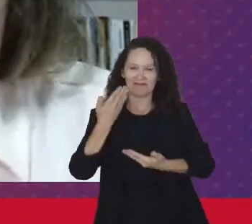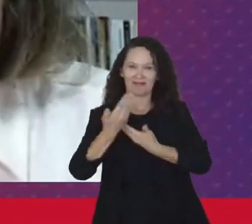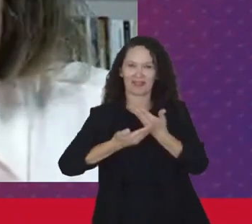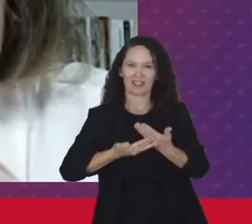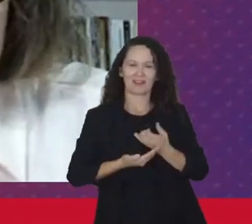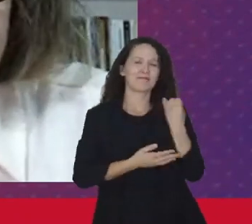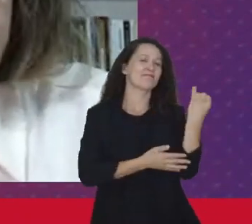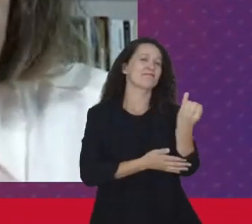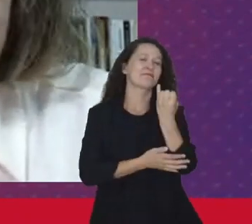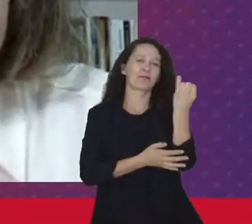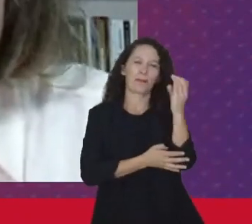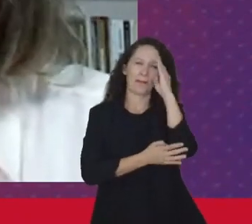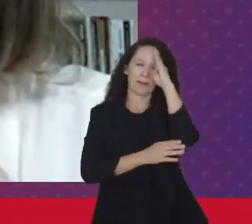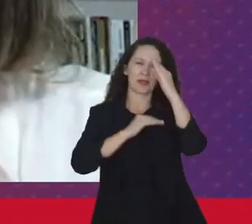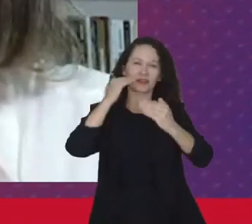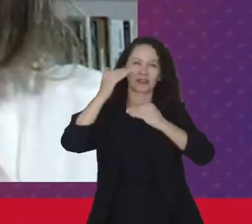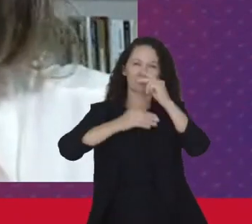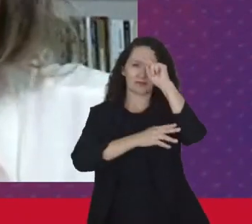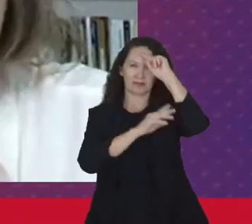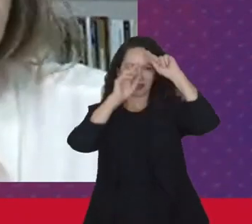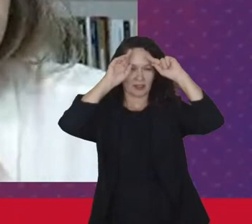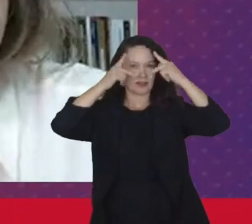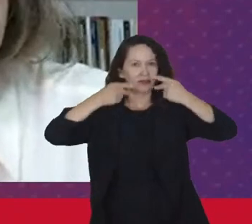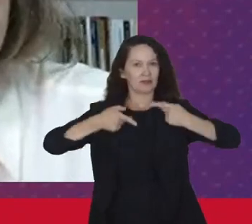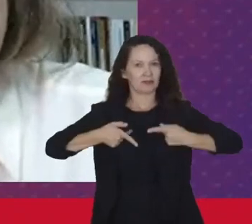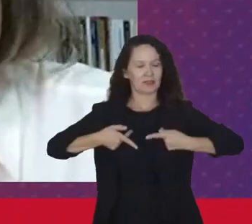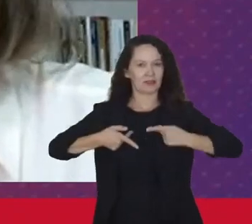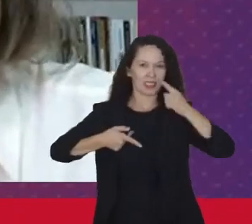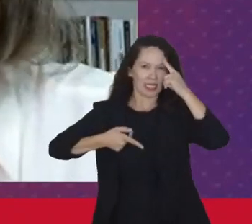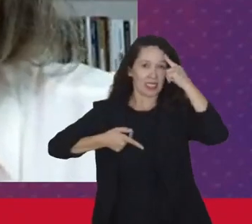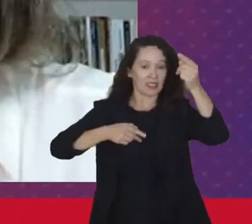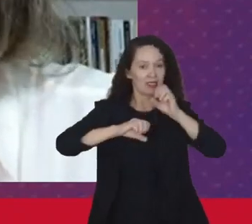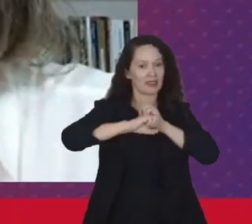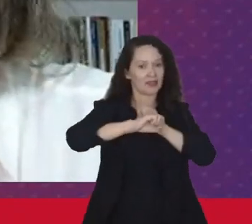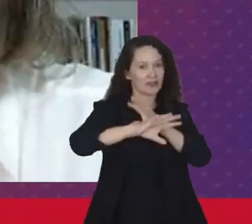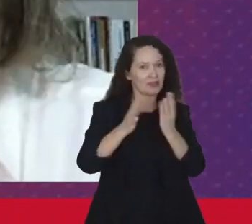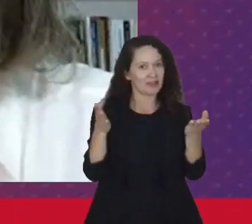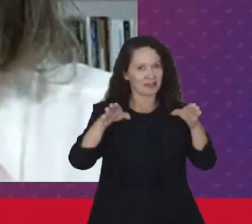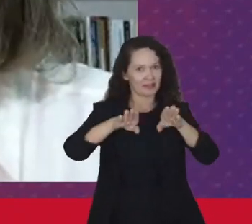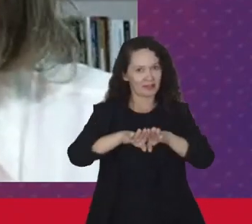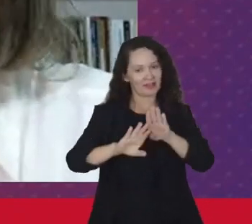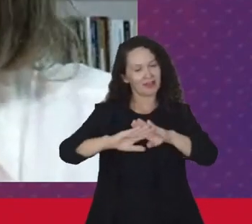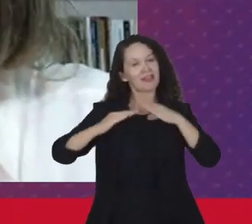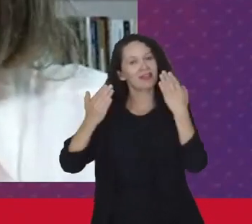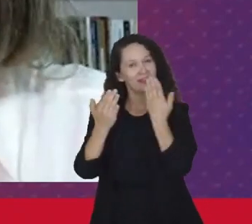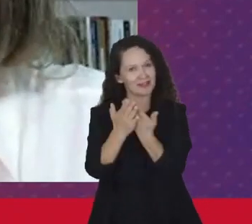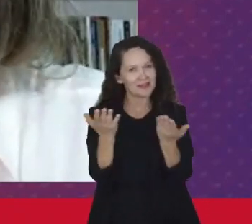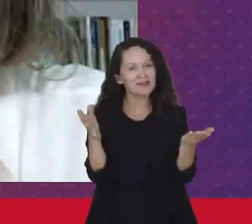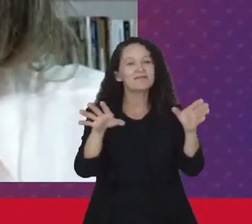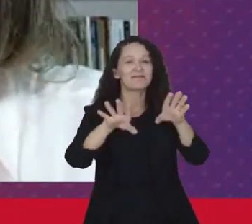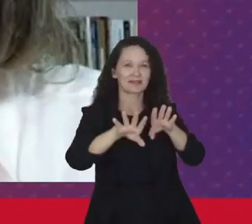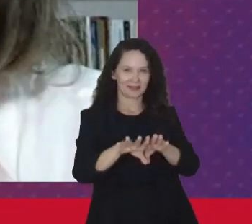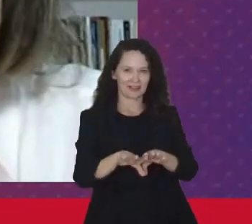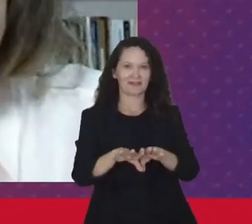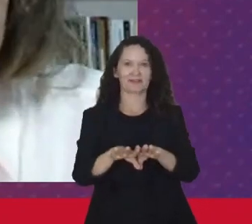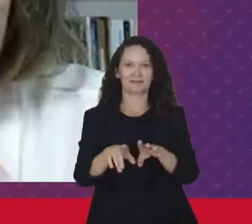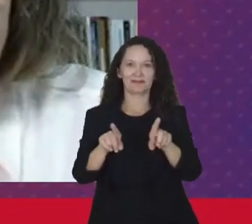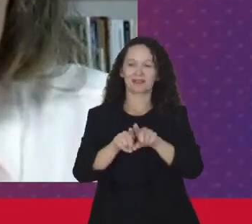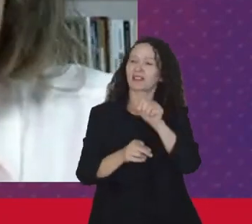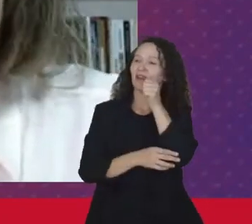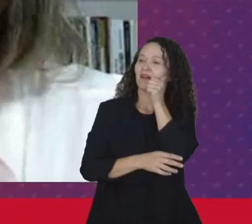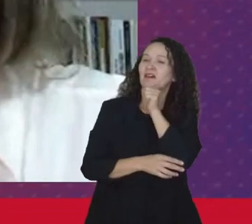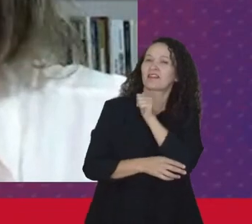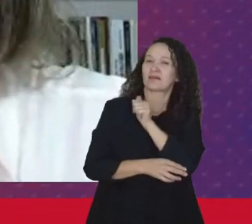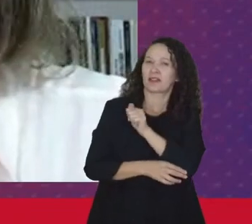fator fundamental para o desenvolvimento humano e na concepção de educação inclusiva, da escola inclusiva, as